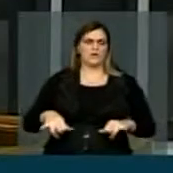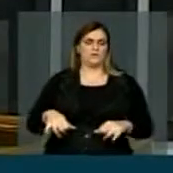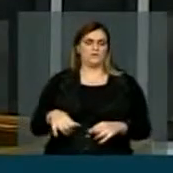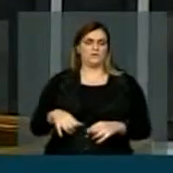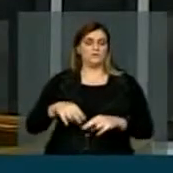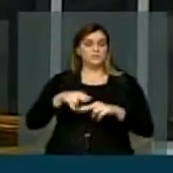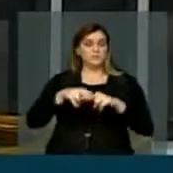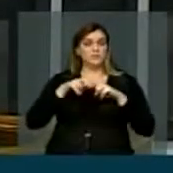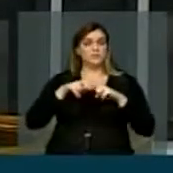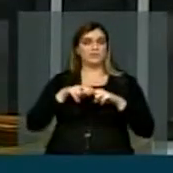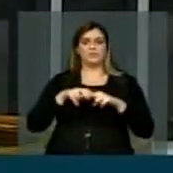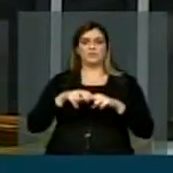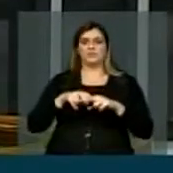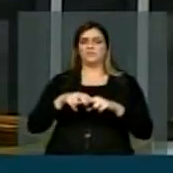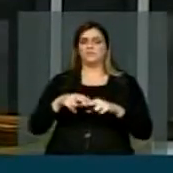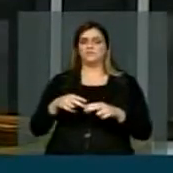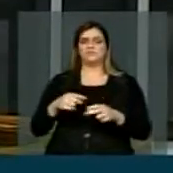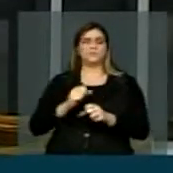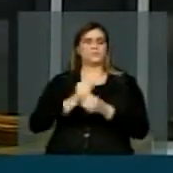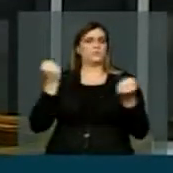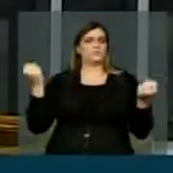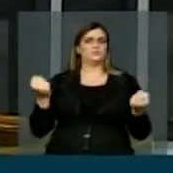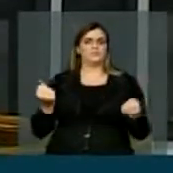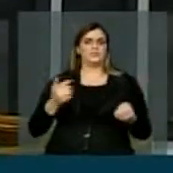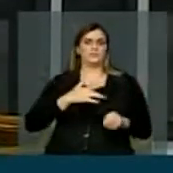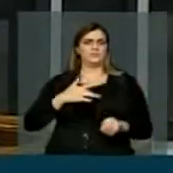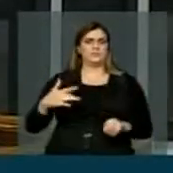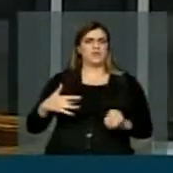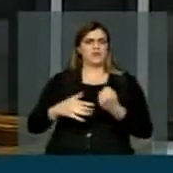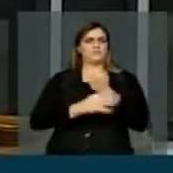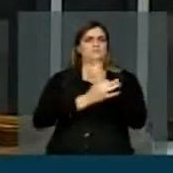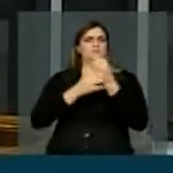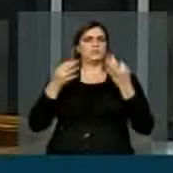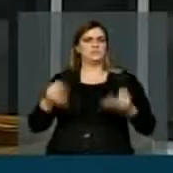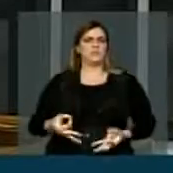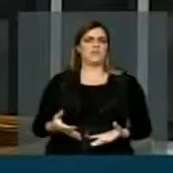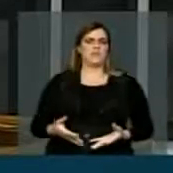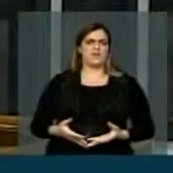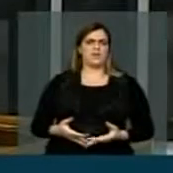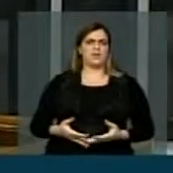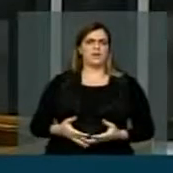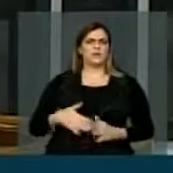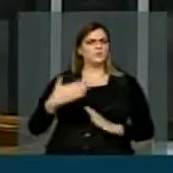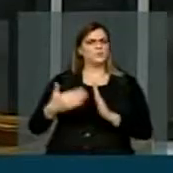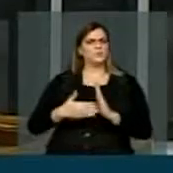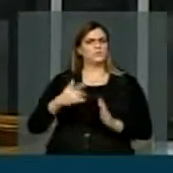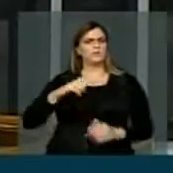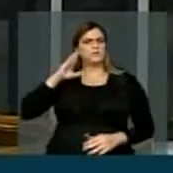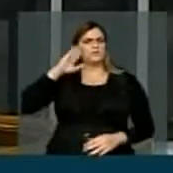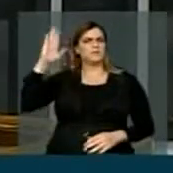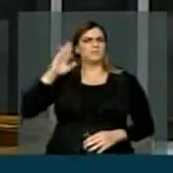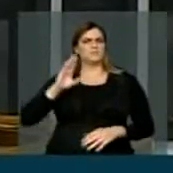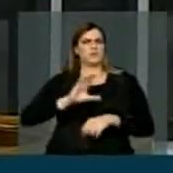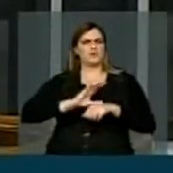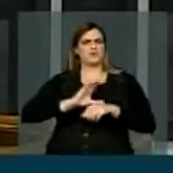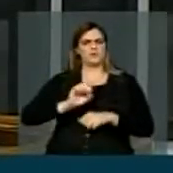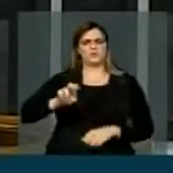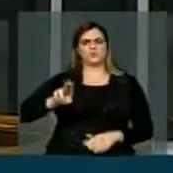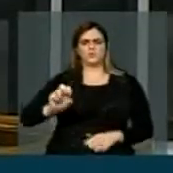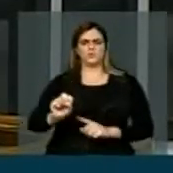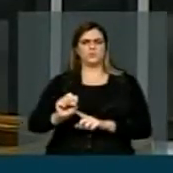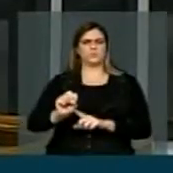disso ficam impedidos de garantir o cumprimento dos princípios norteadores do SUS,